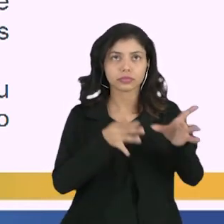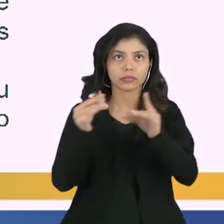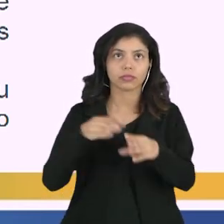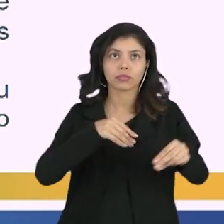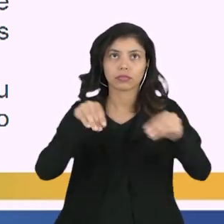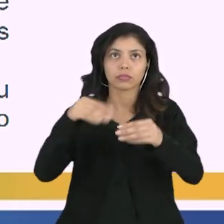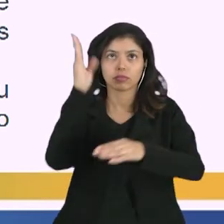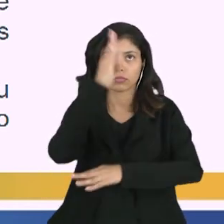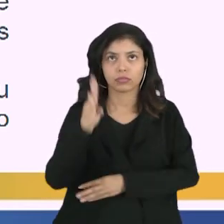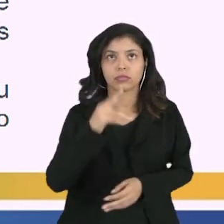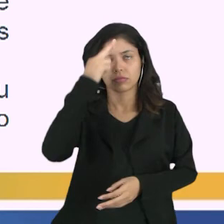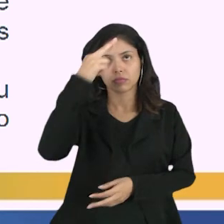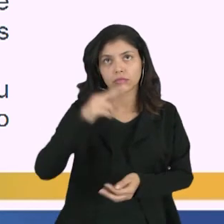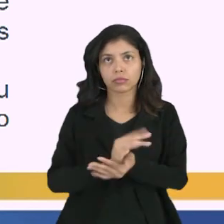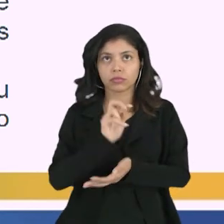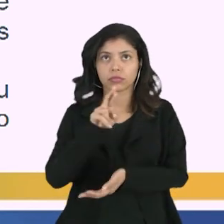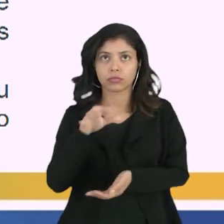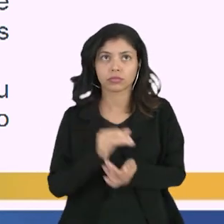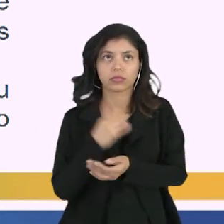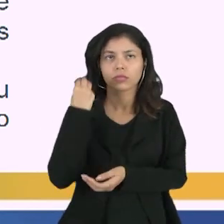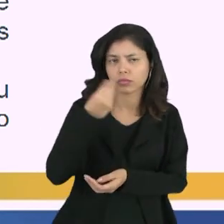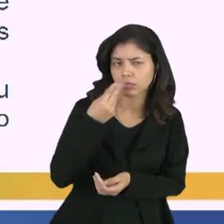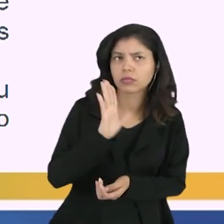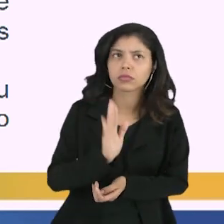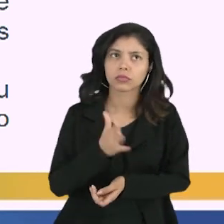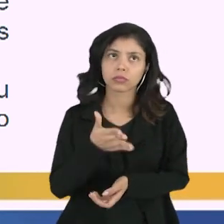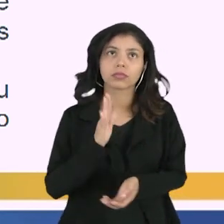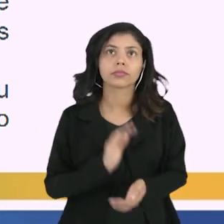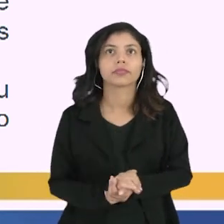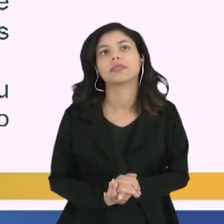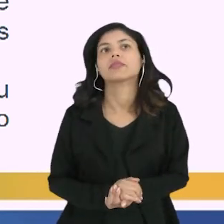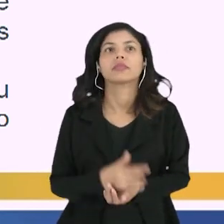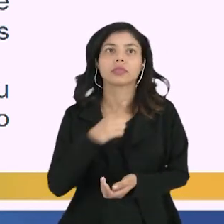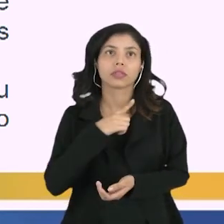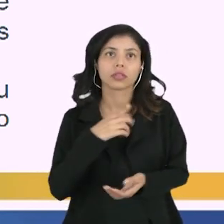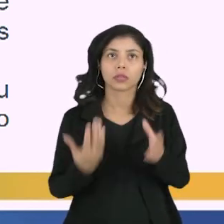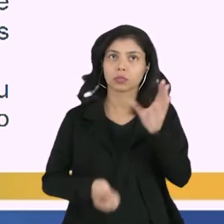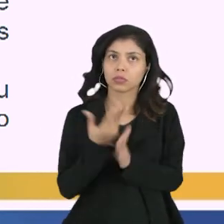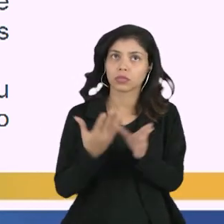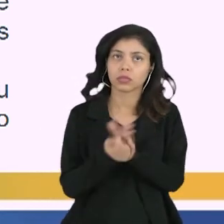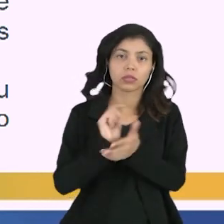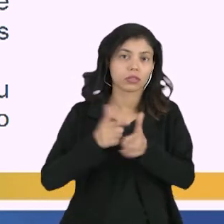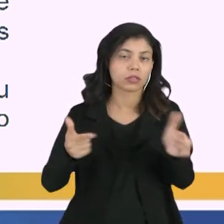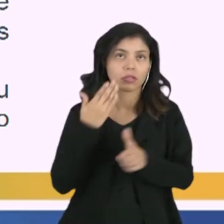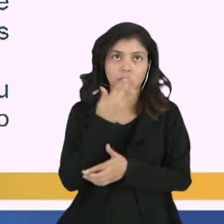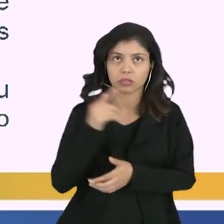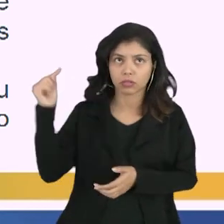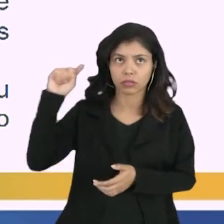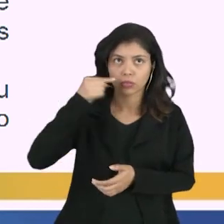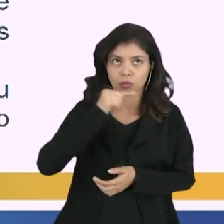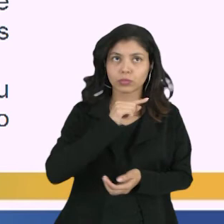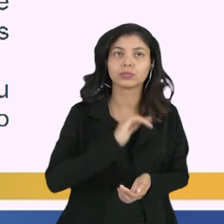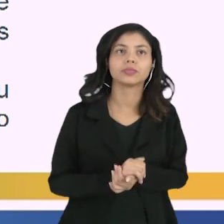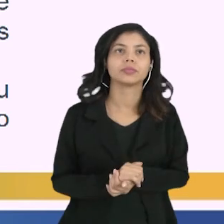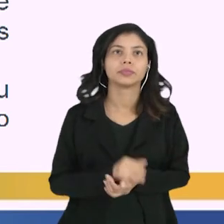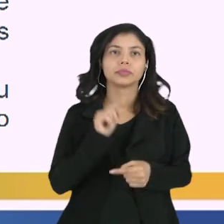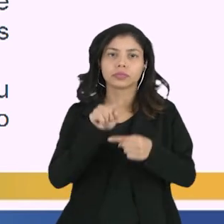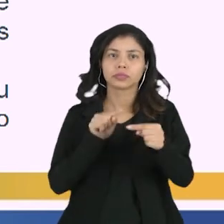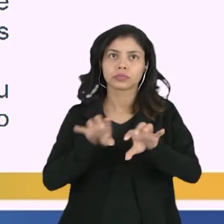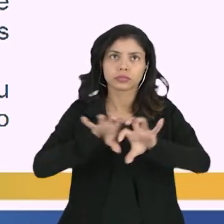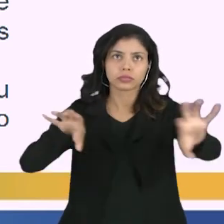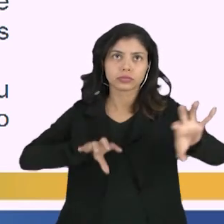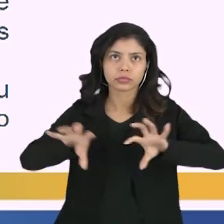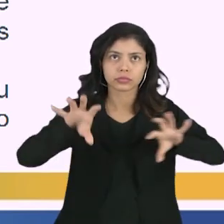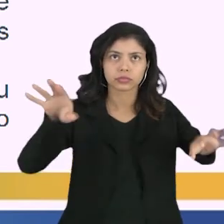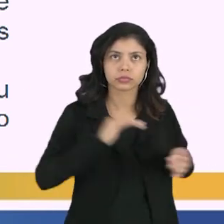as terras brasileiras a senhores de engenho já experientes que garantiram uma produção crescente do açúcar. C.